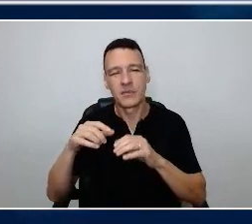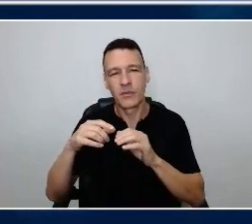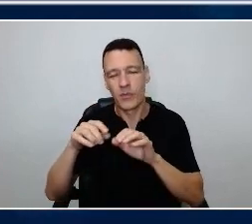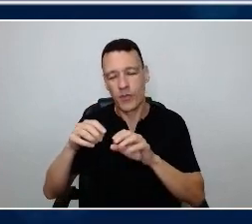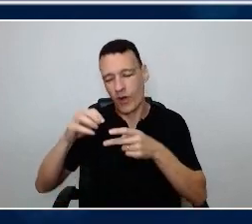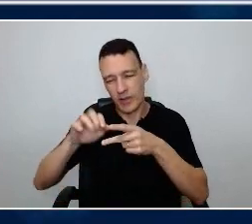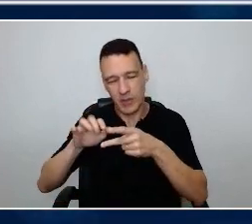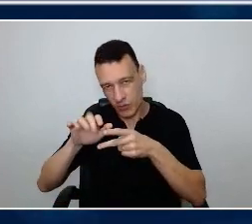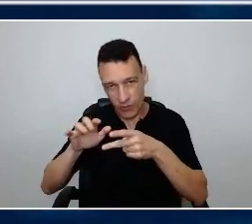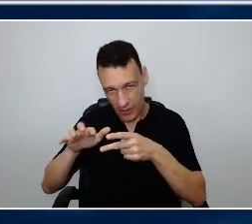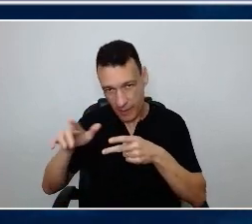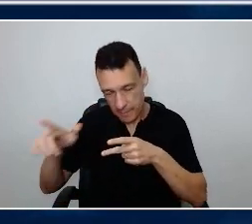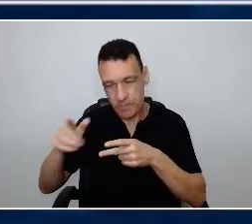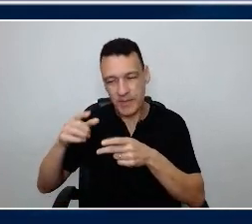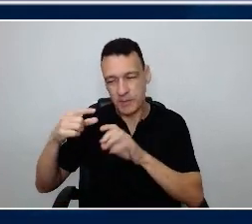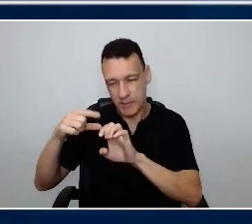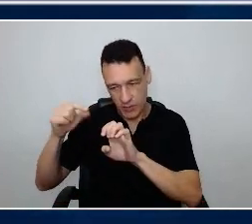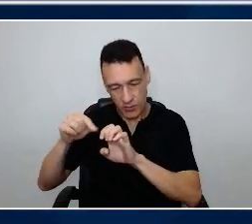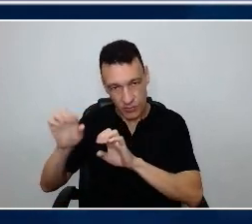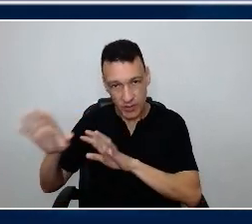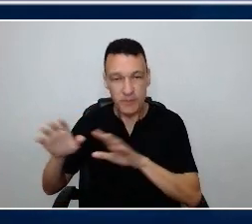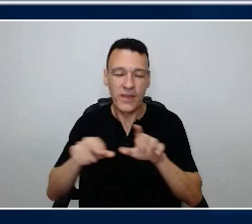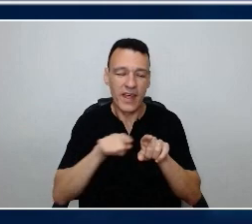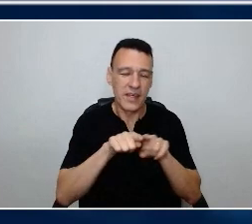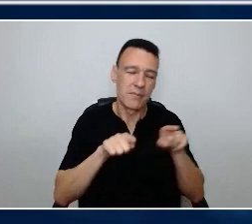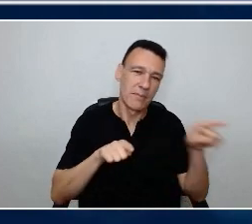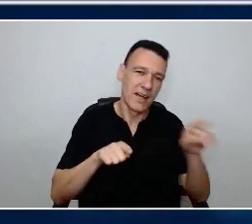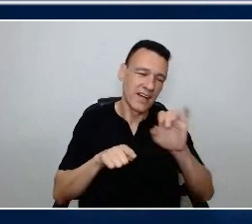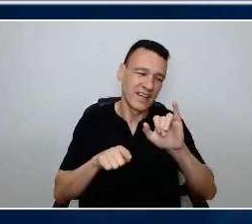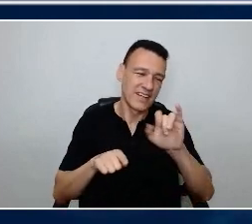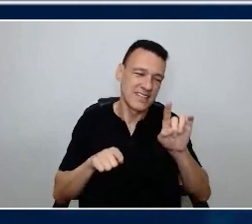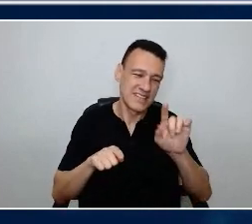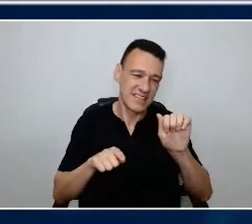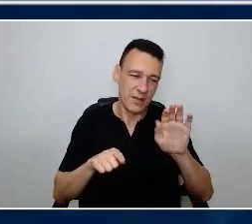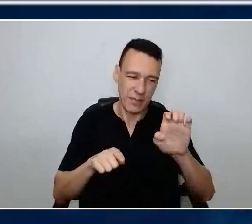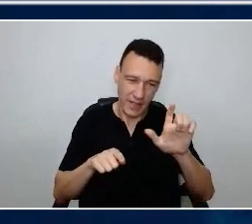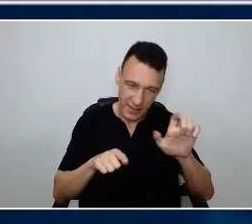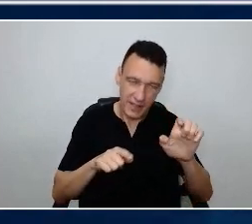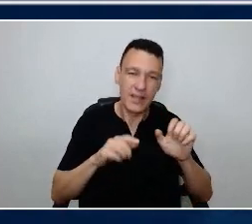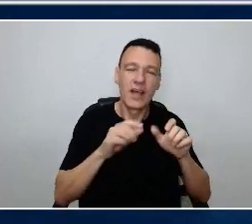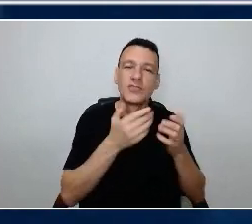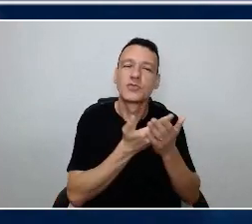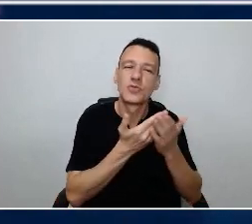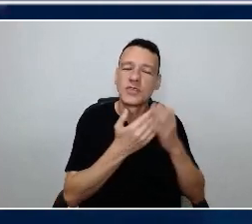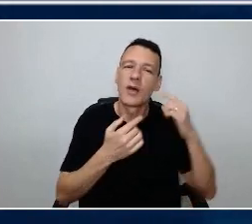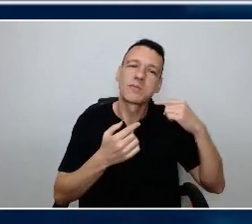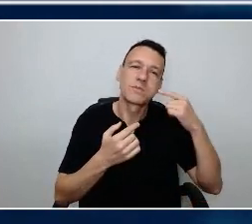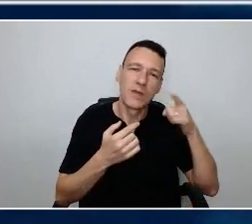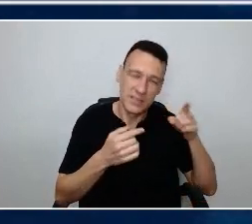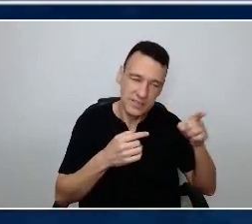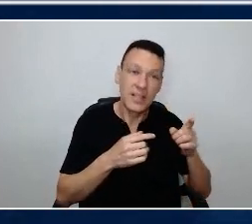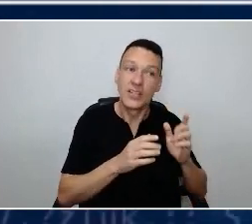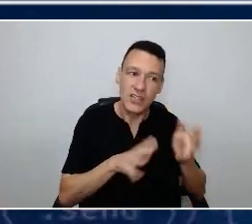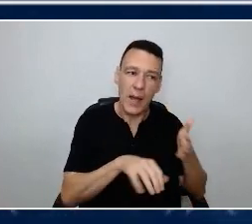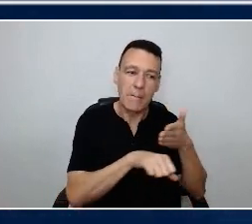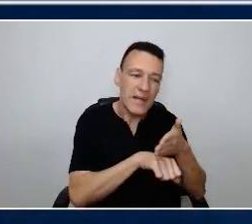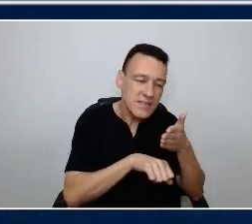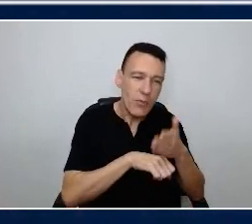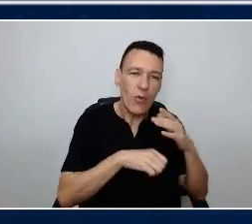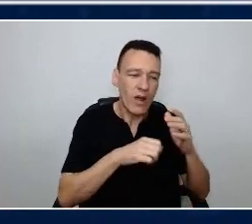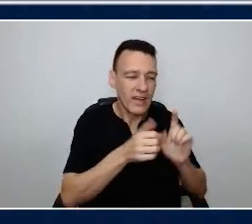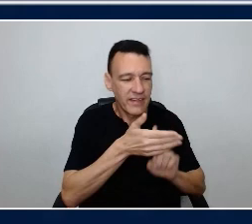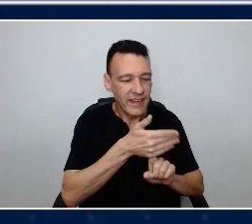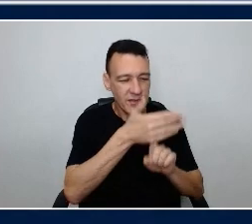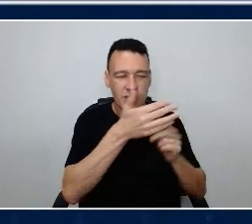Isabele que tá fazendo direito já também participou de várias coisas inclusive na área de tecnologia também e você tem a mim